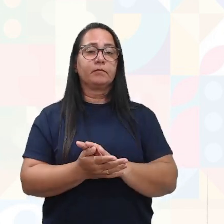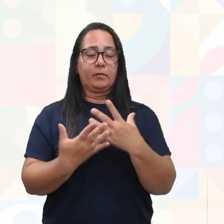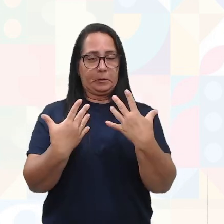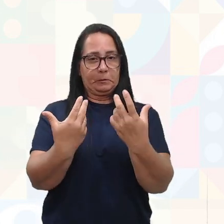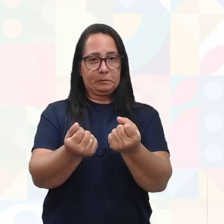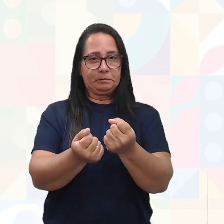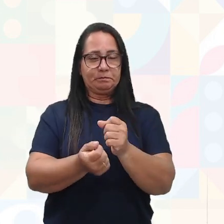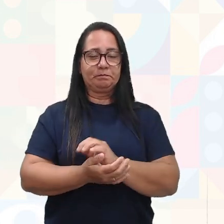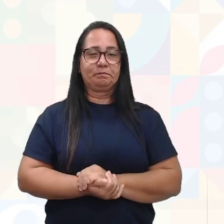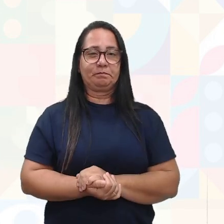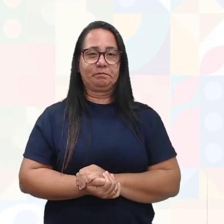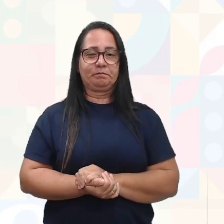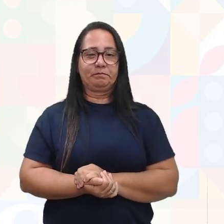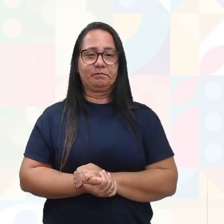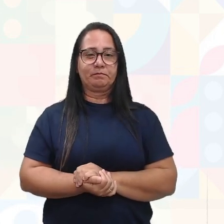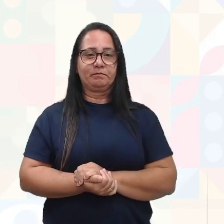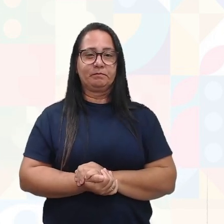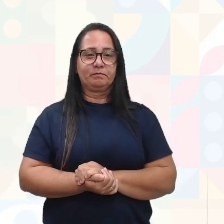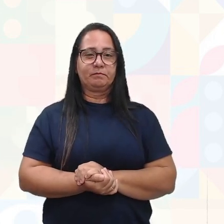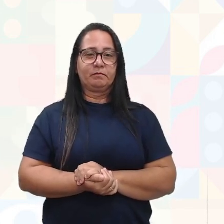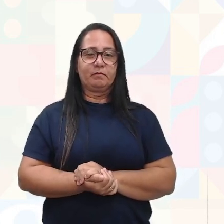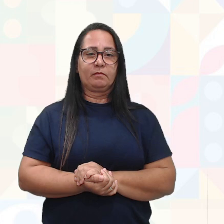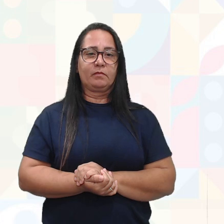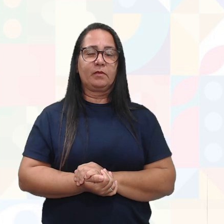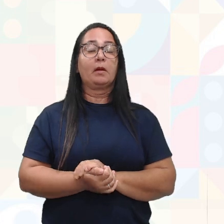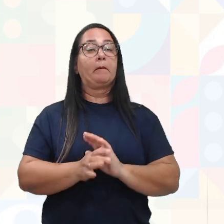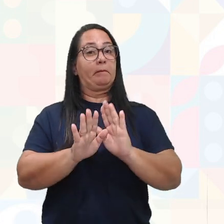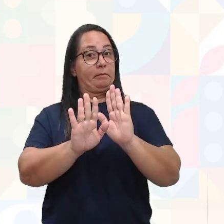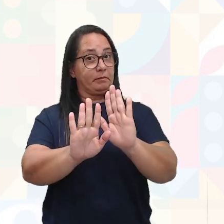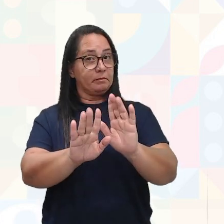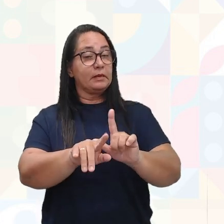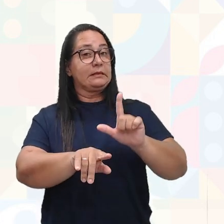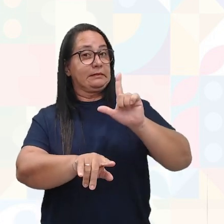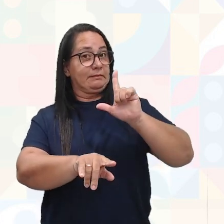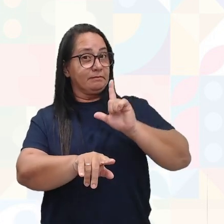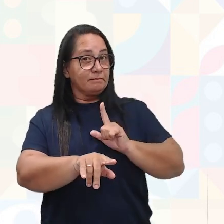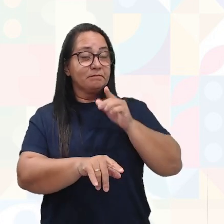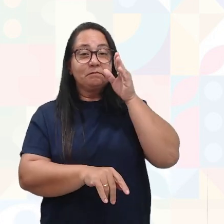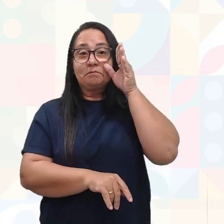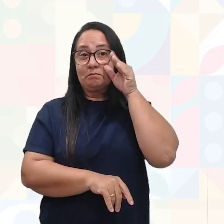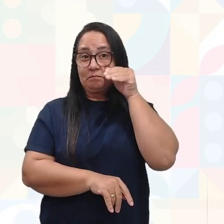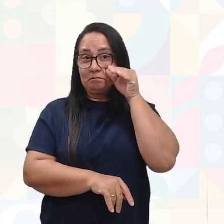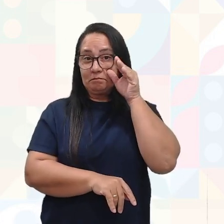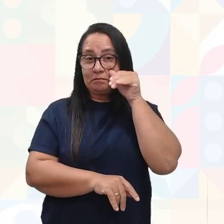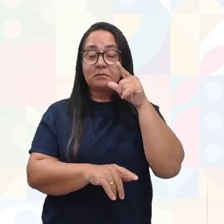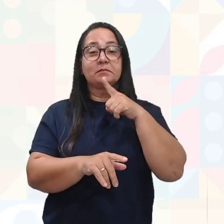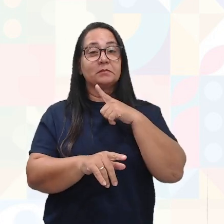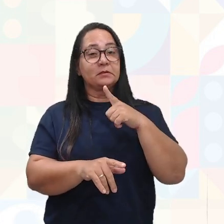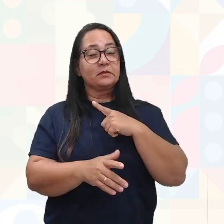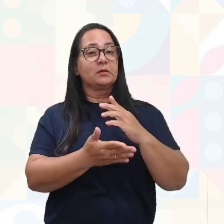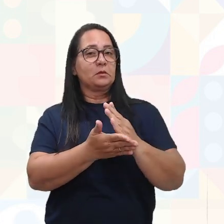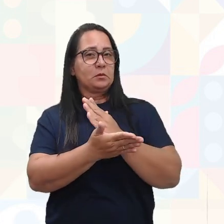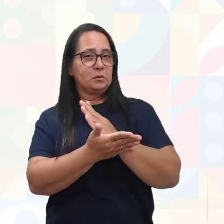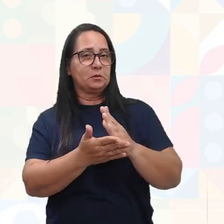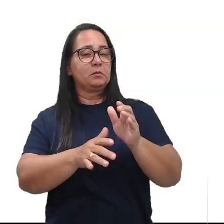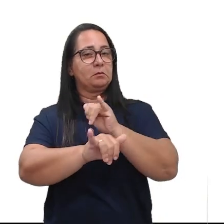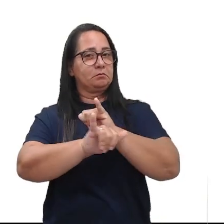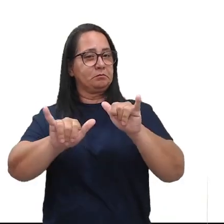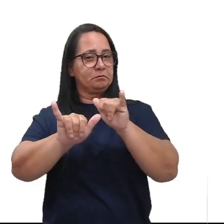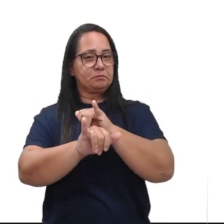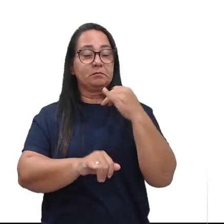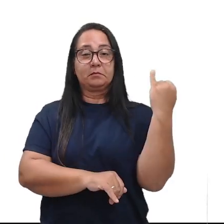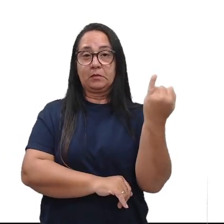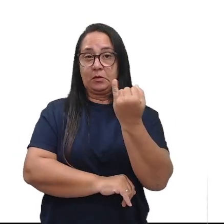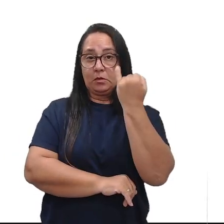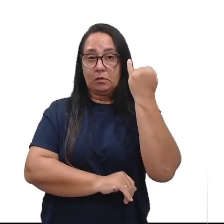lá? Acompanha comigo. Ó, mas antes, segurem a curiosidade, que eu vou trazer uns lembretes muito importantes, que a